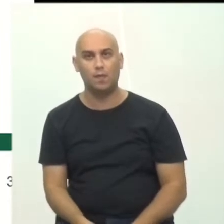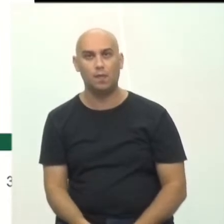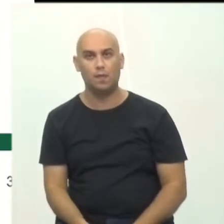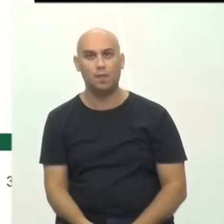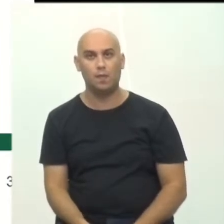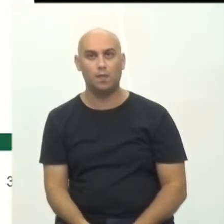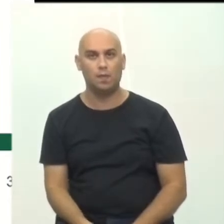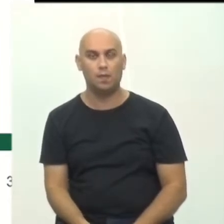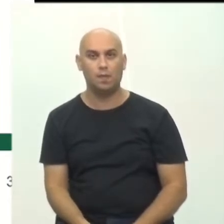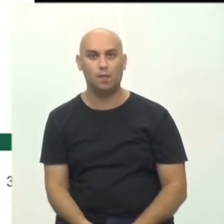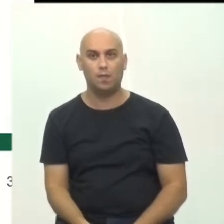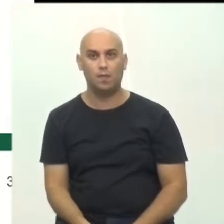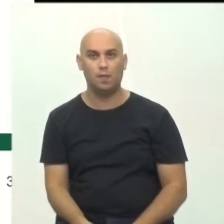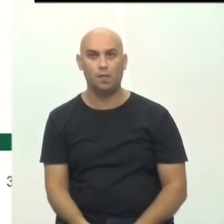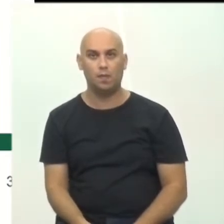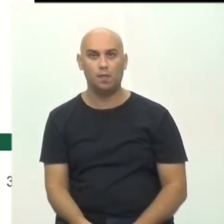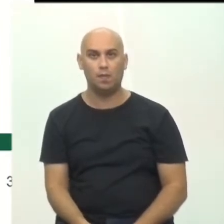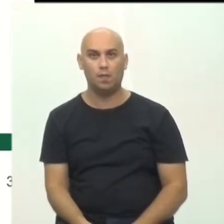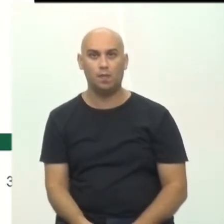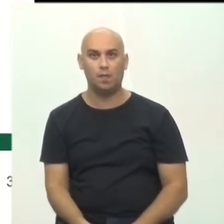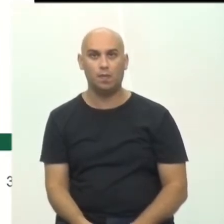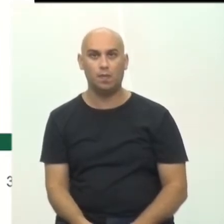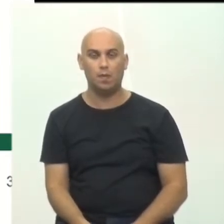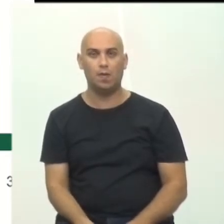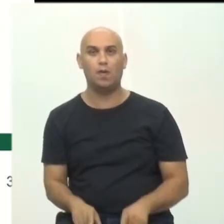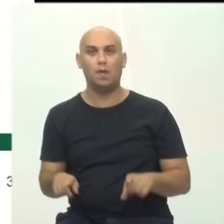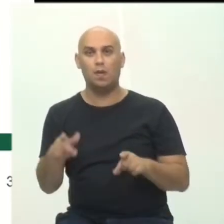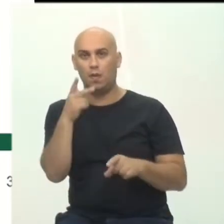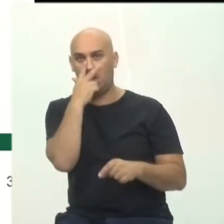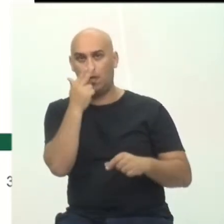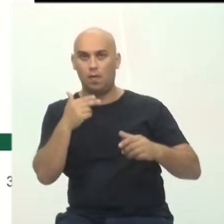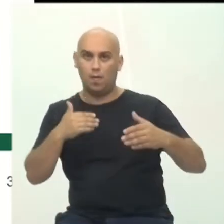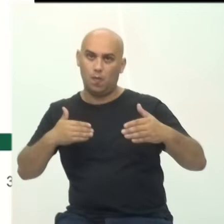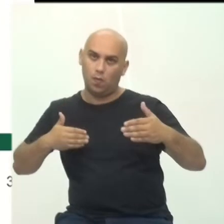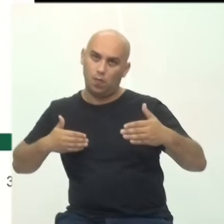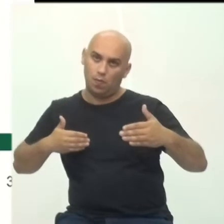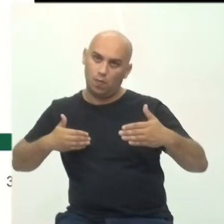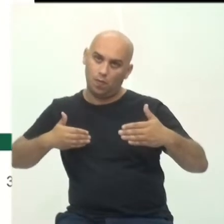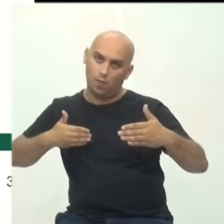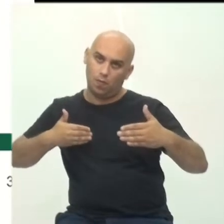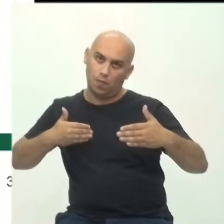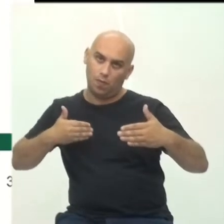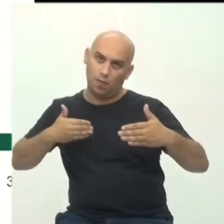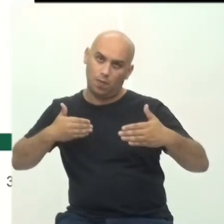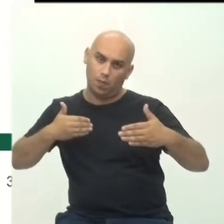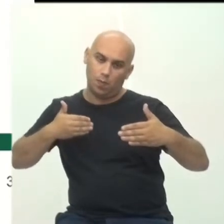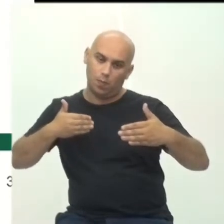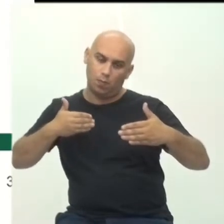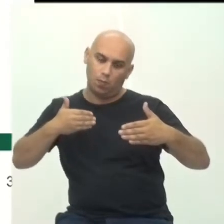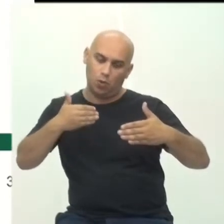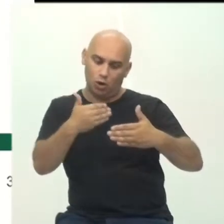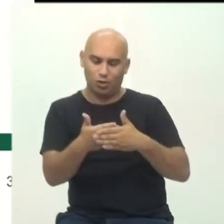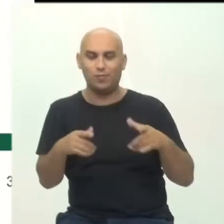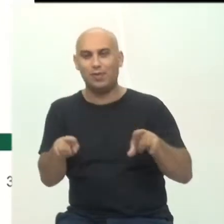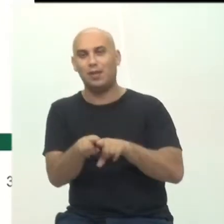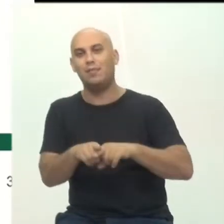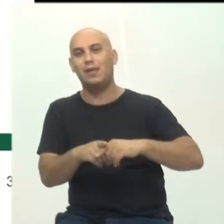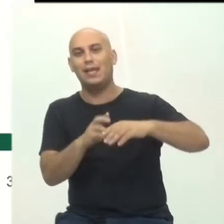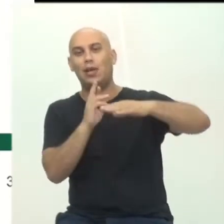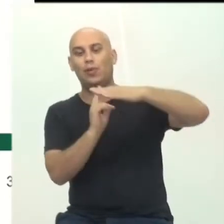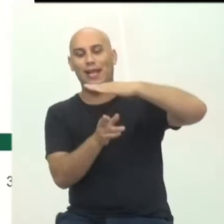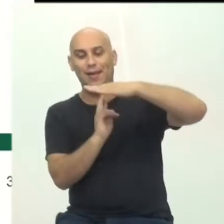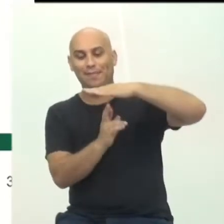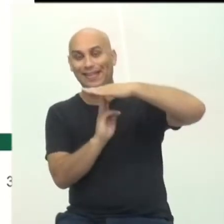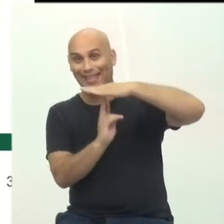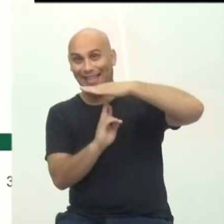Esse ponto é quando a gente está se aproximando ao terminal central, que a nossa avaliação é um ponto de